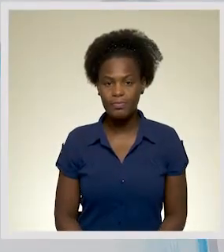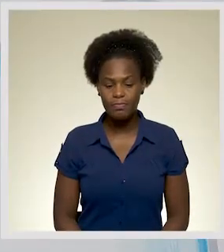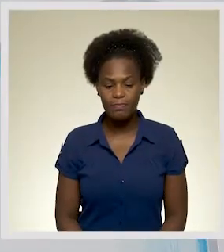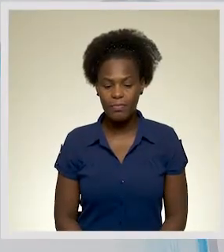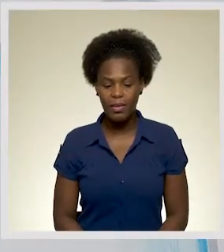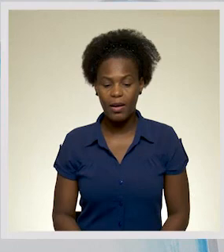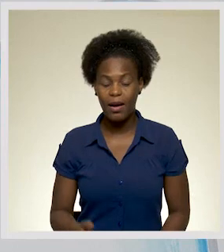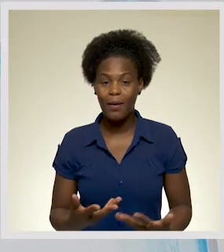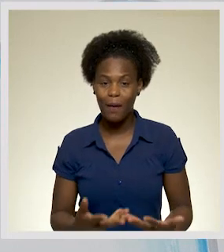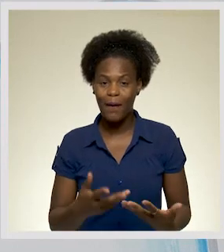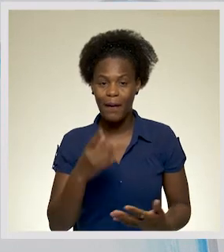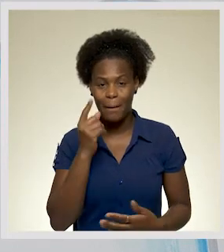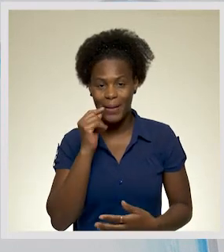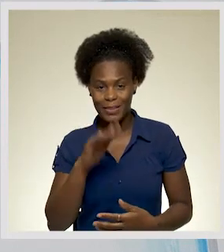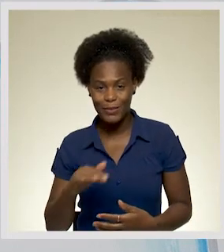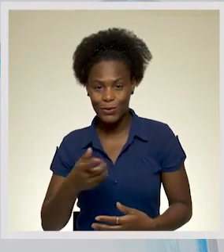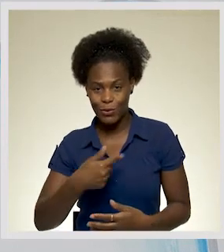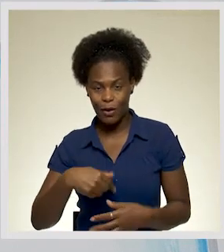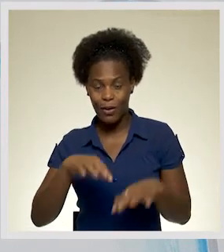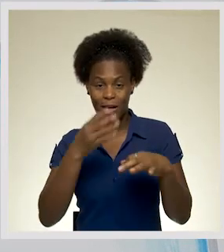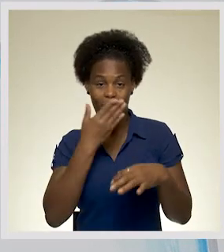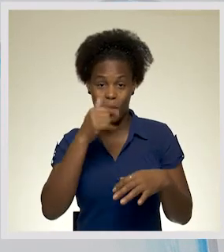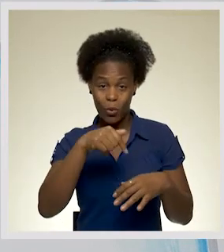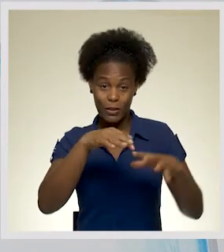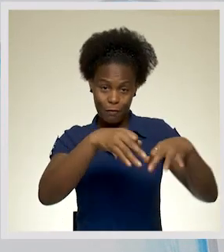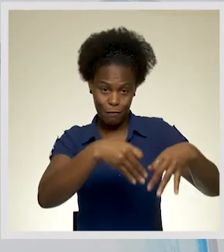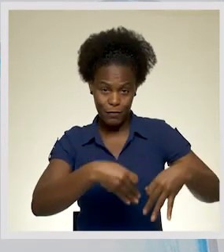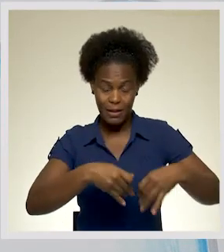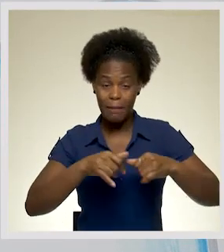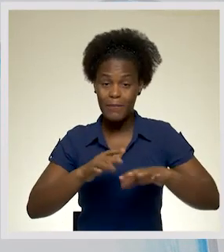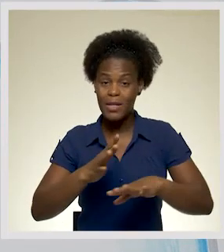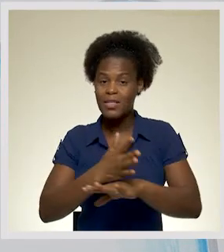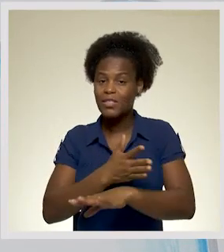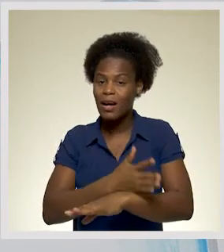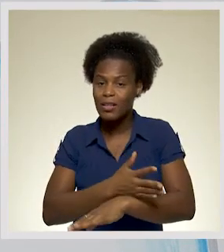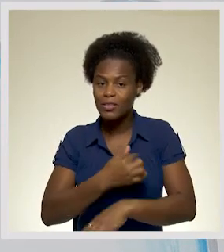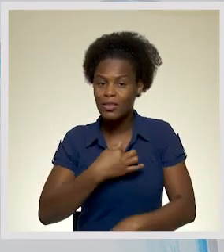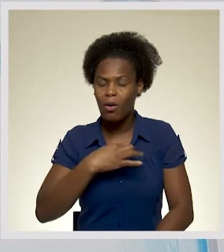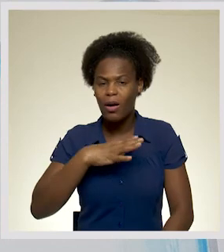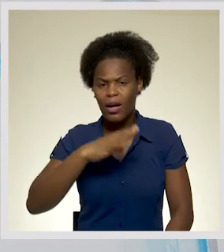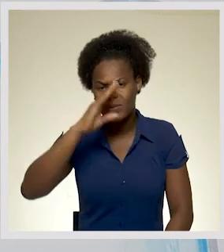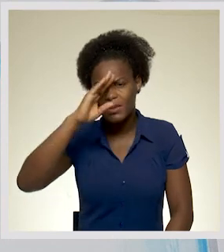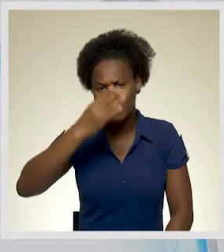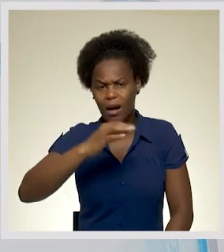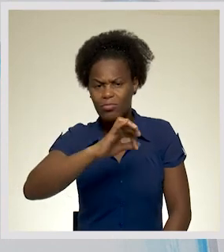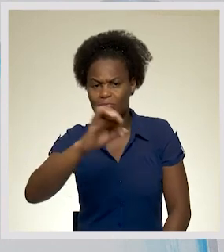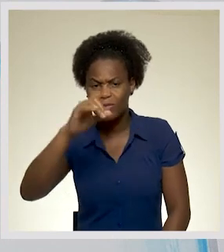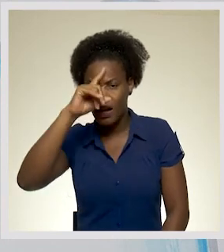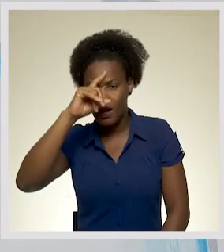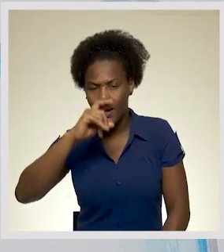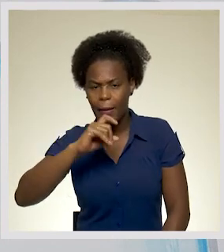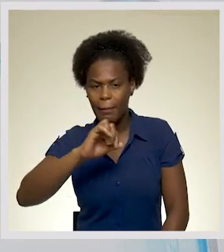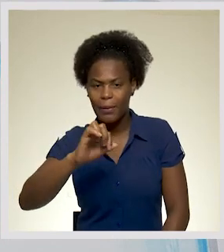Agora, meninos, terminamos a nossa aula de hoje. Mas antes, queria saber, estão a lembrar